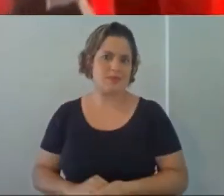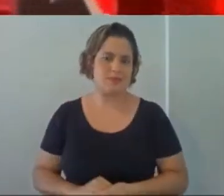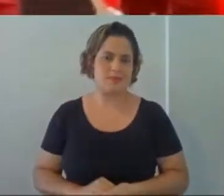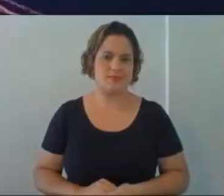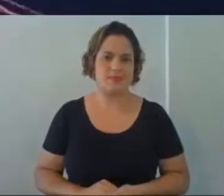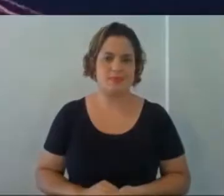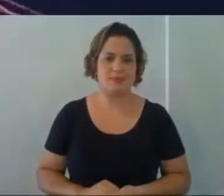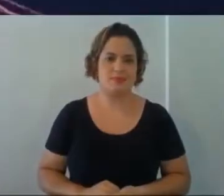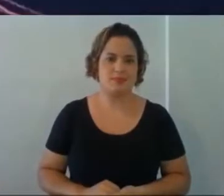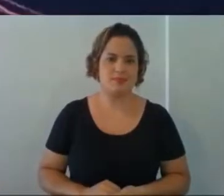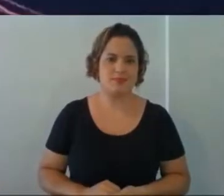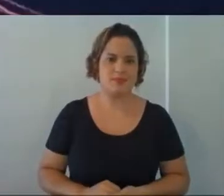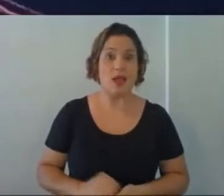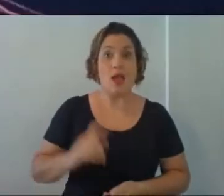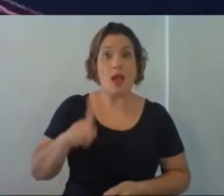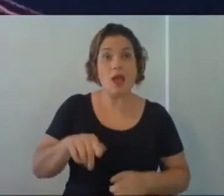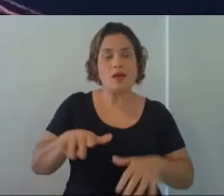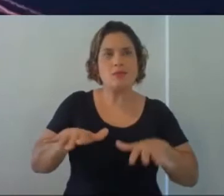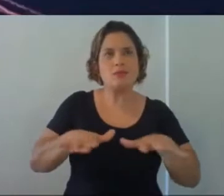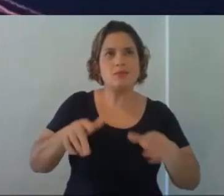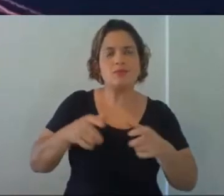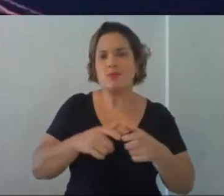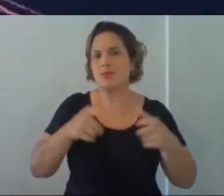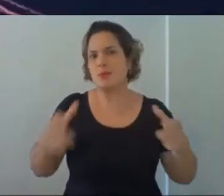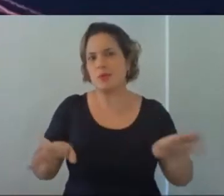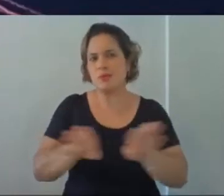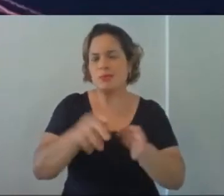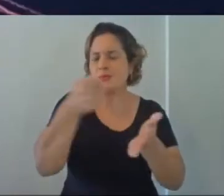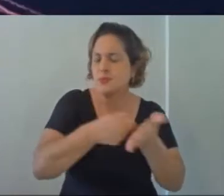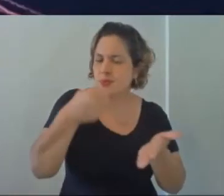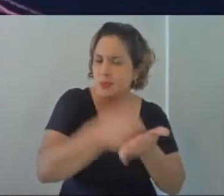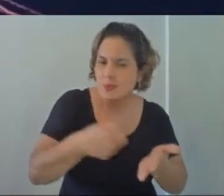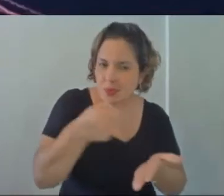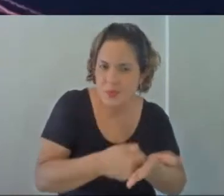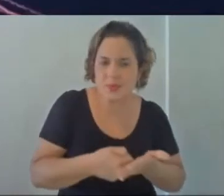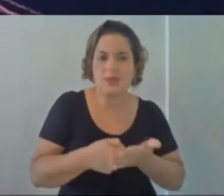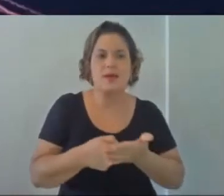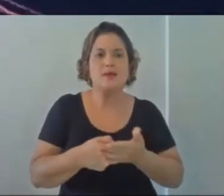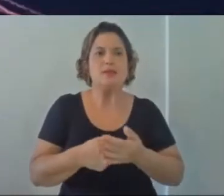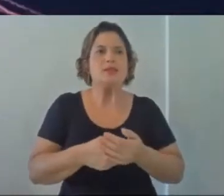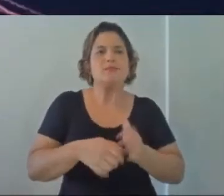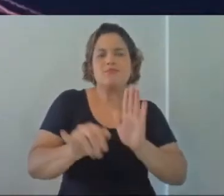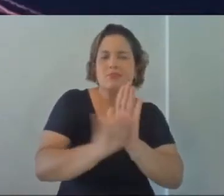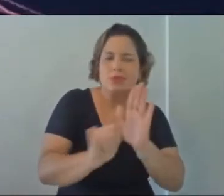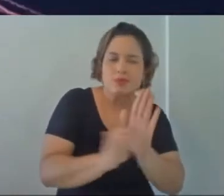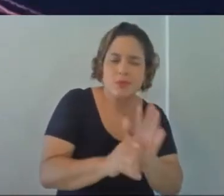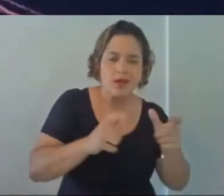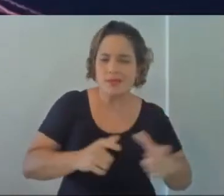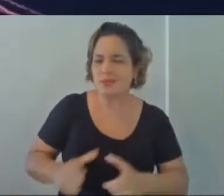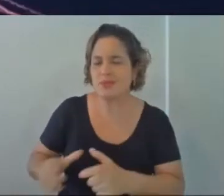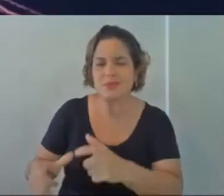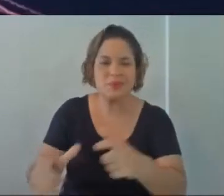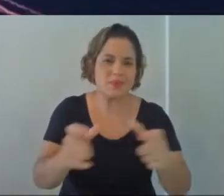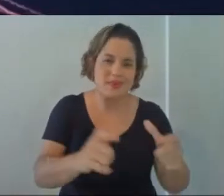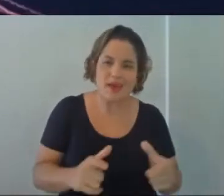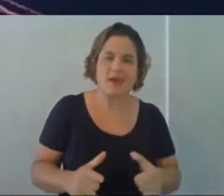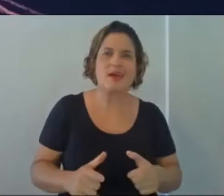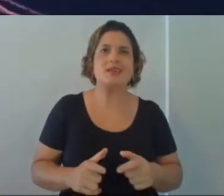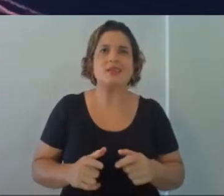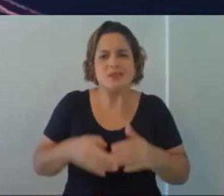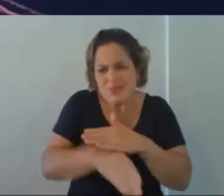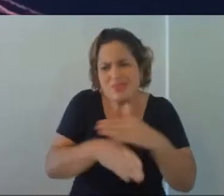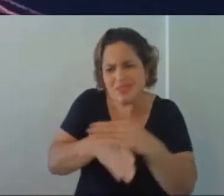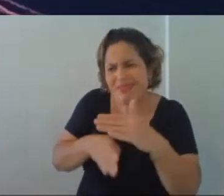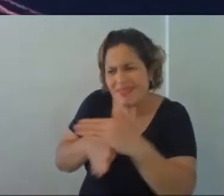Então acaba sendo um movimento maior de reivindicação de identidade, lugares, enfim, e ao mesmo